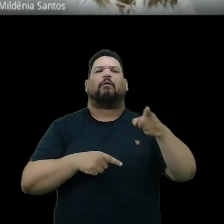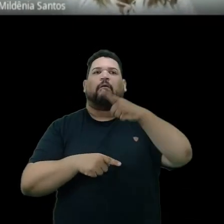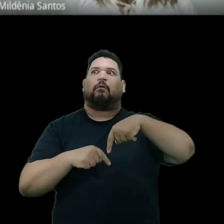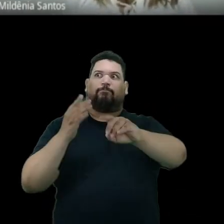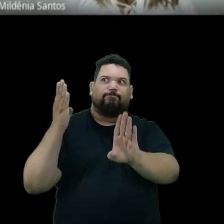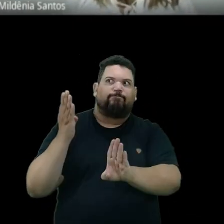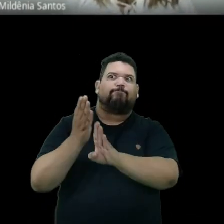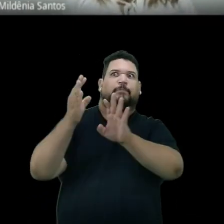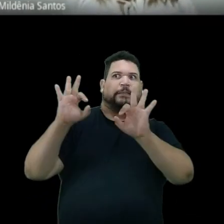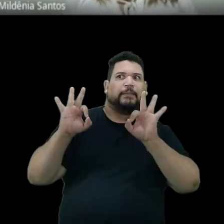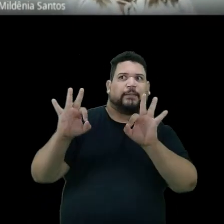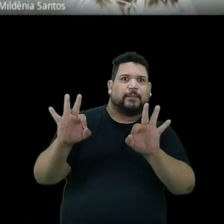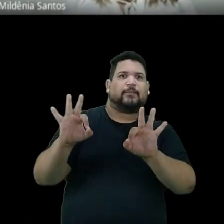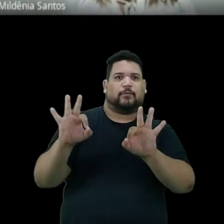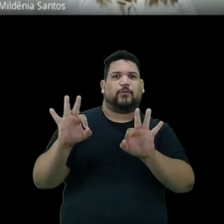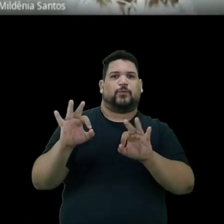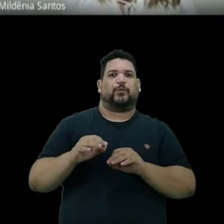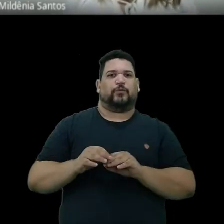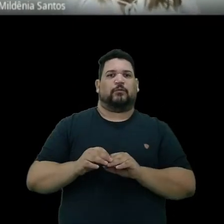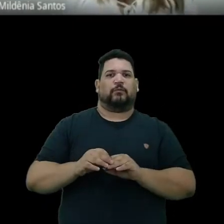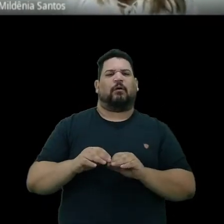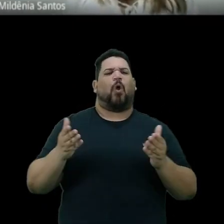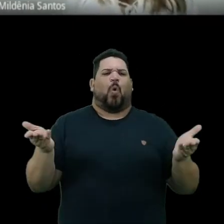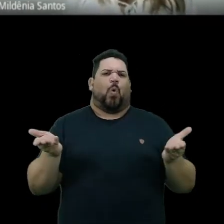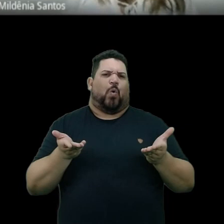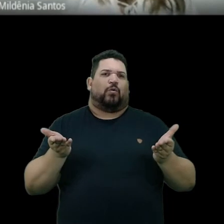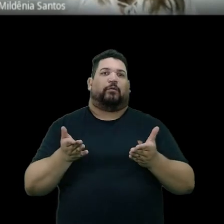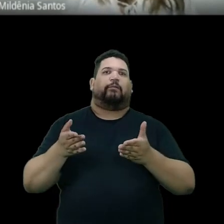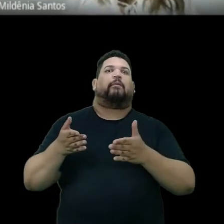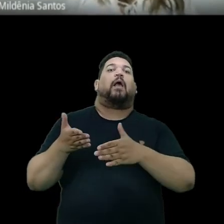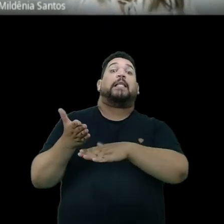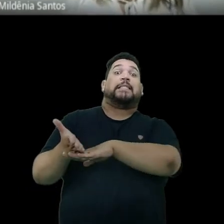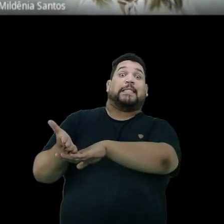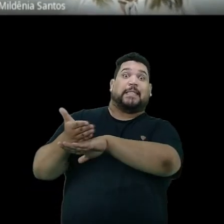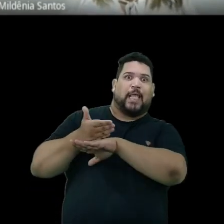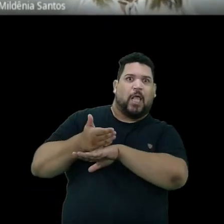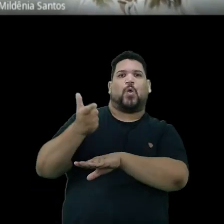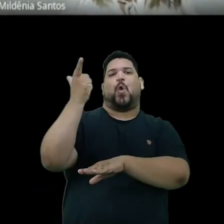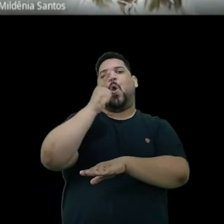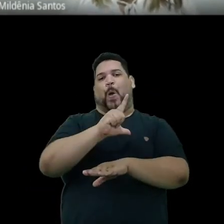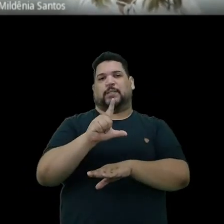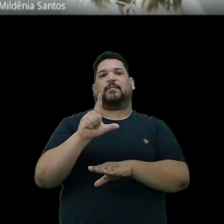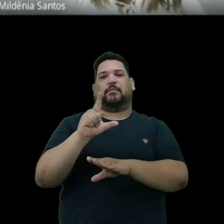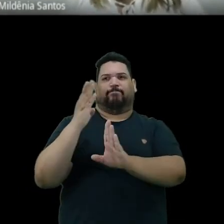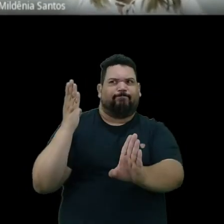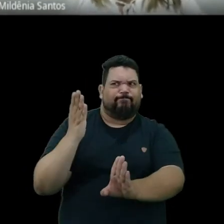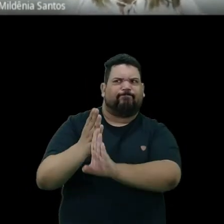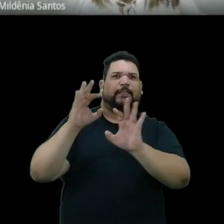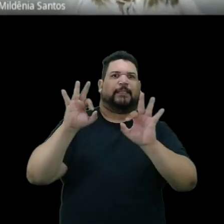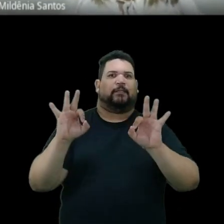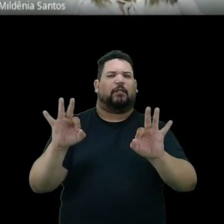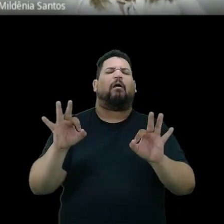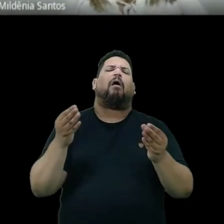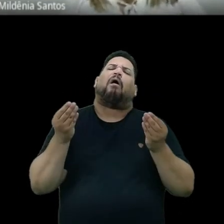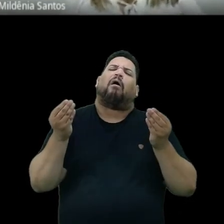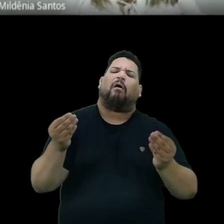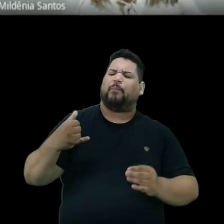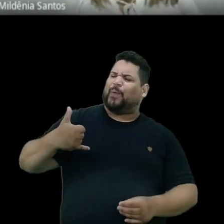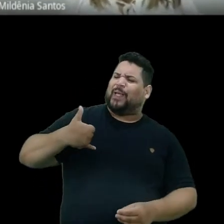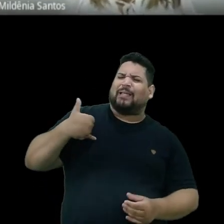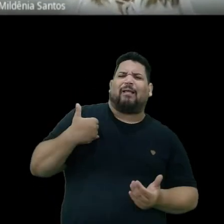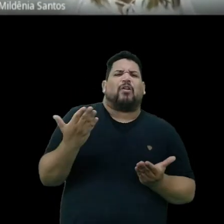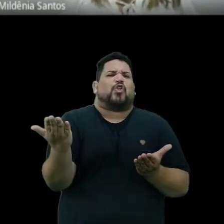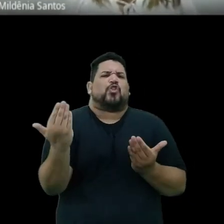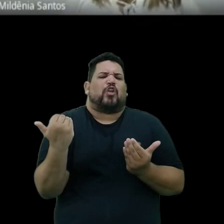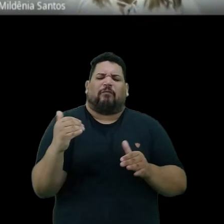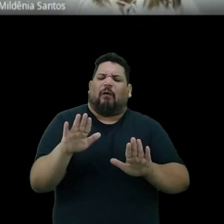e está sendo cada vez mais cedo esse diagnóstico, como que pode uma pessoa tão nova, tão pequenininho, e